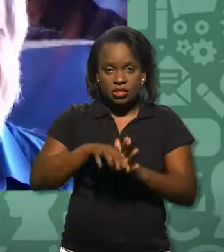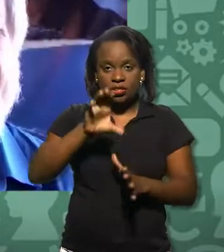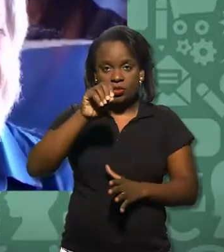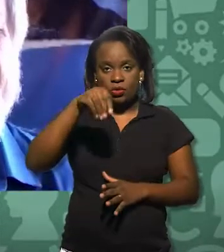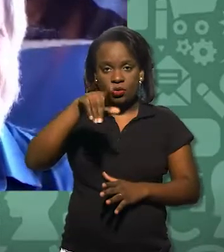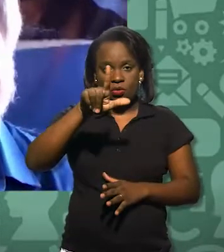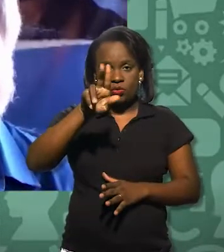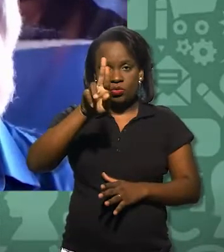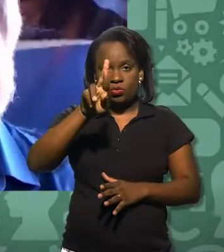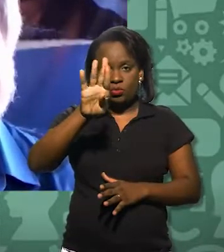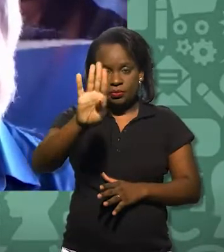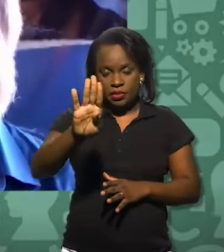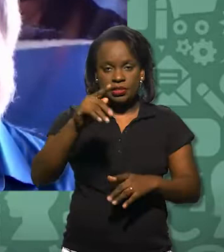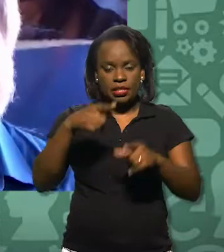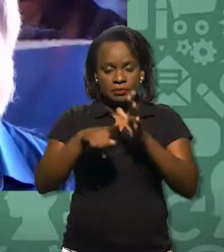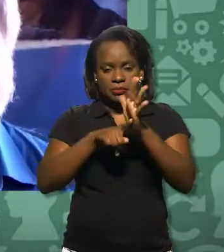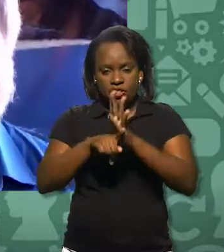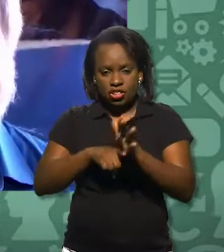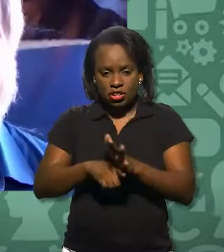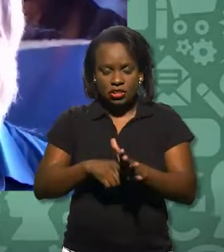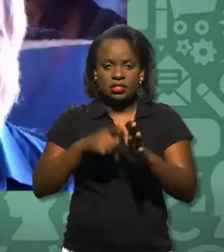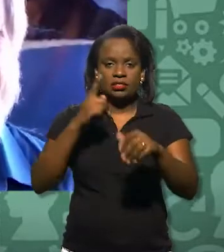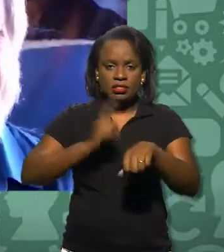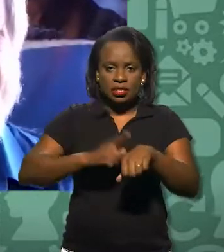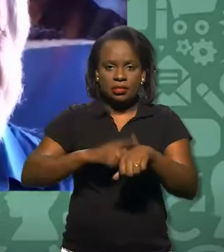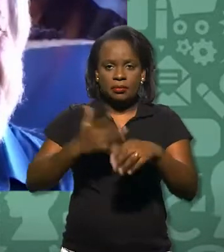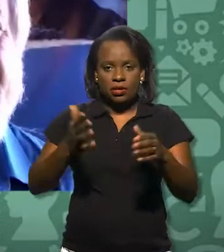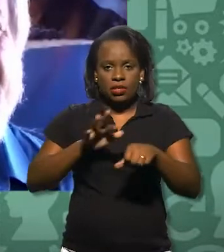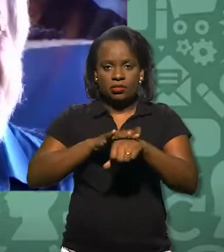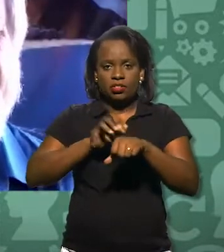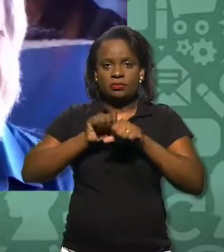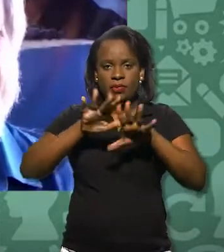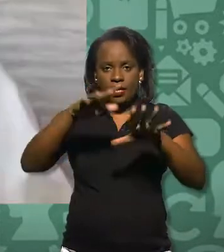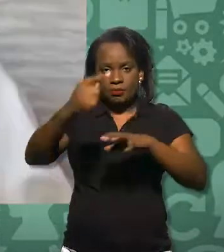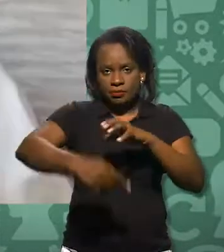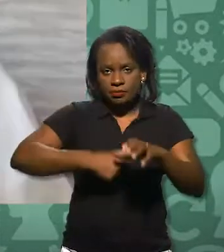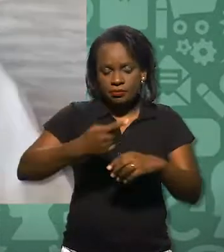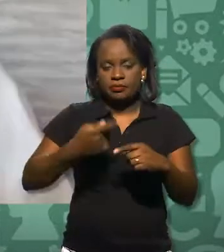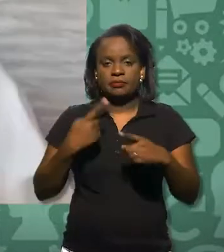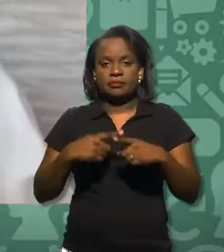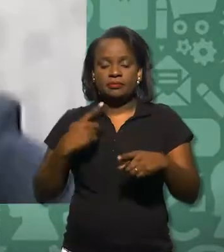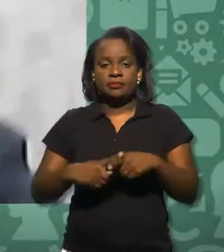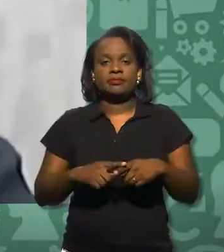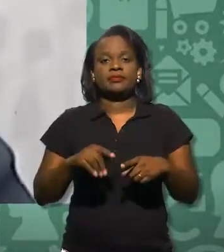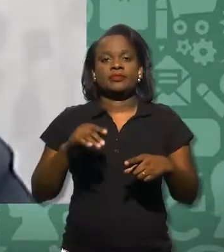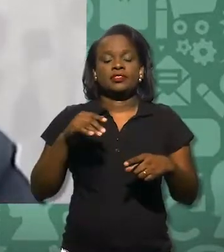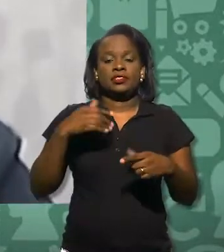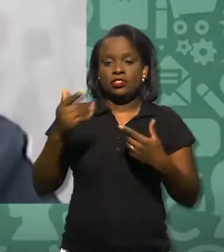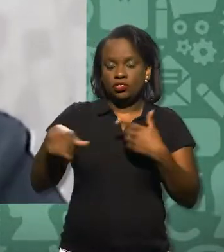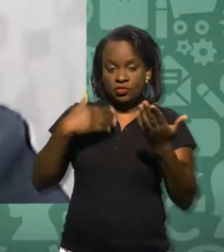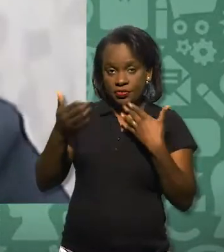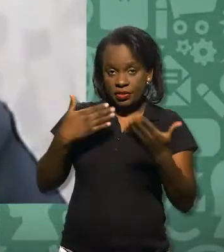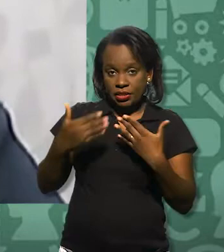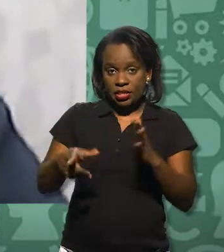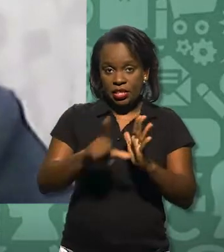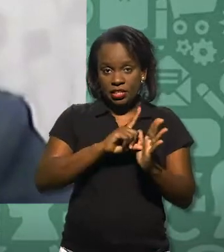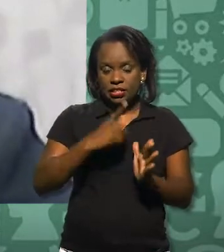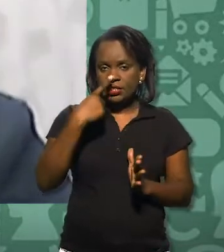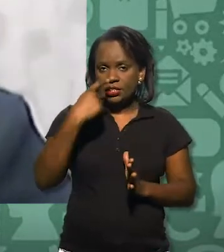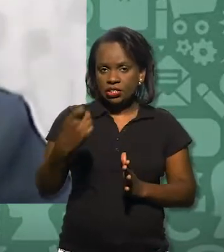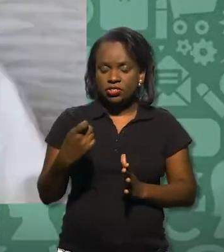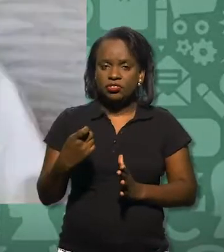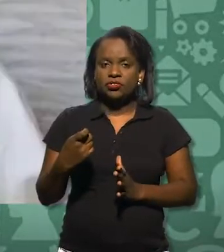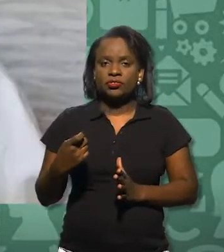Conlurb, que vem realizando pesquisas aí durante esse período de pandemia. Porque, Bianca, a gente estava conversando um pouquinho